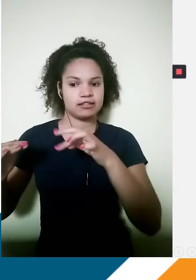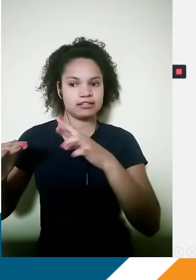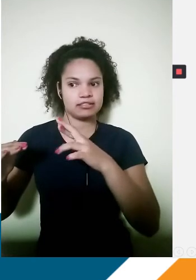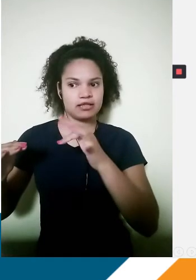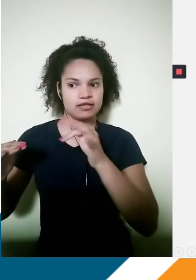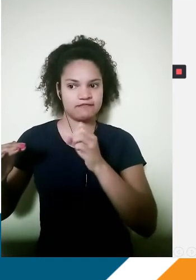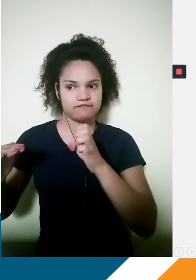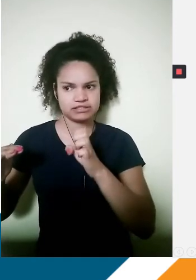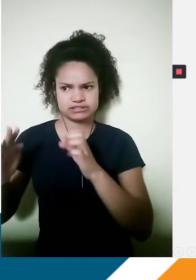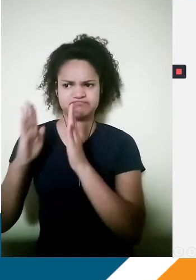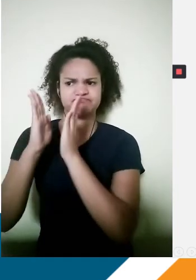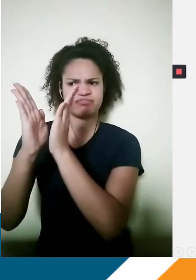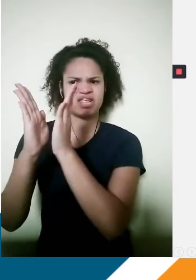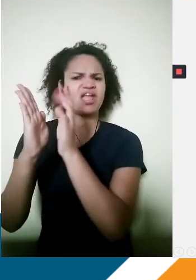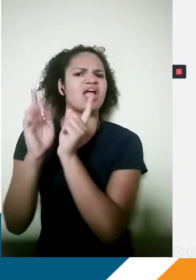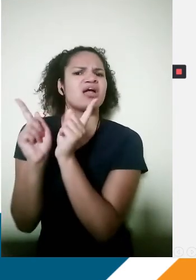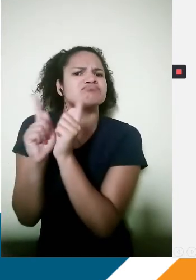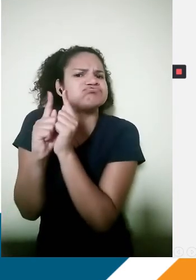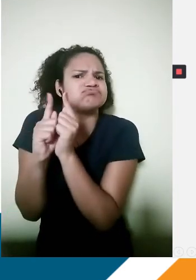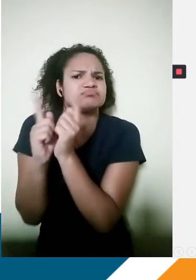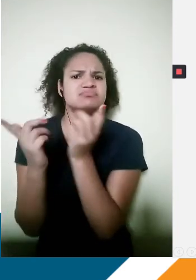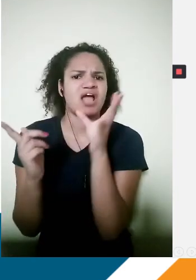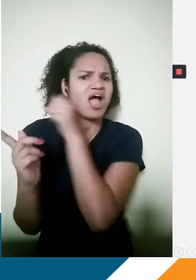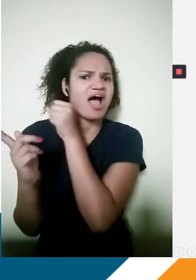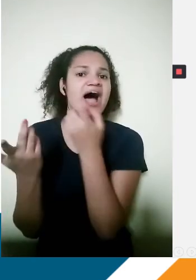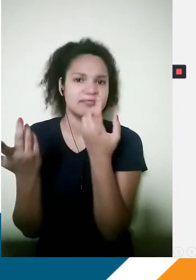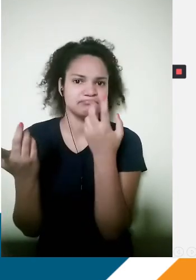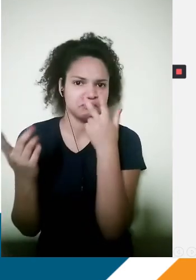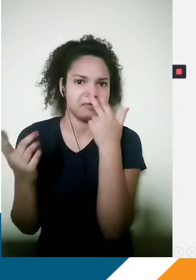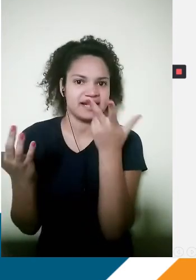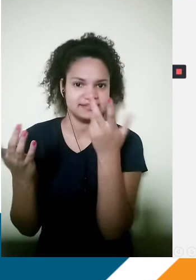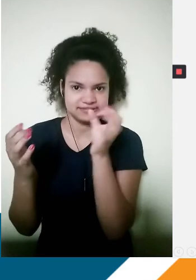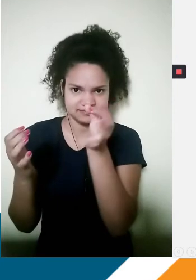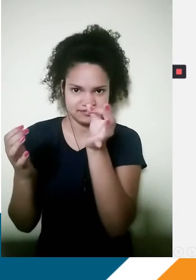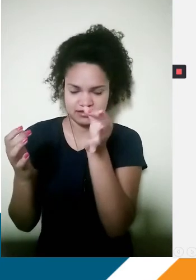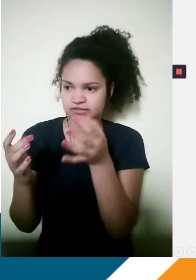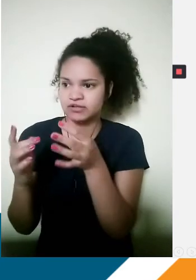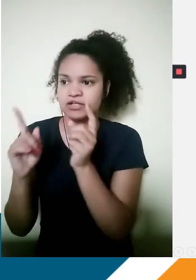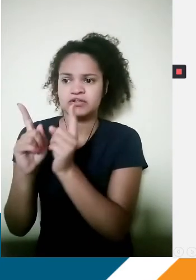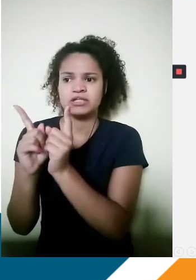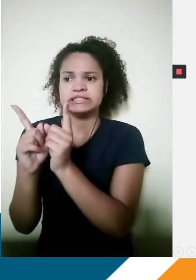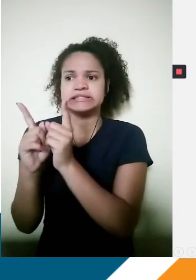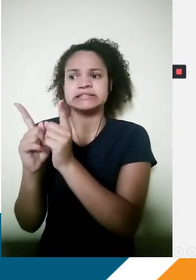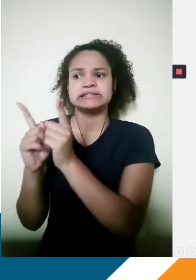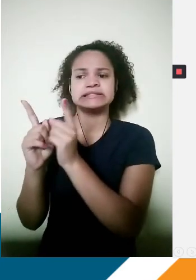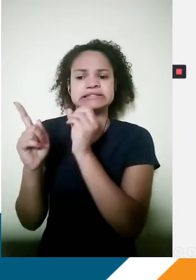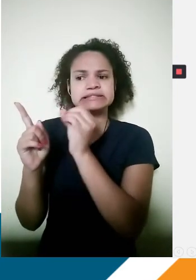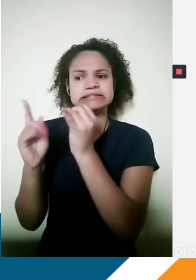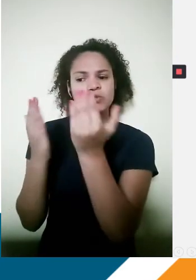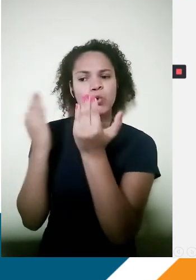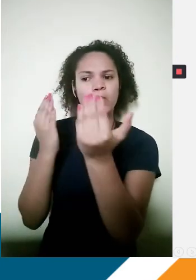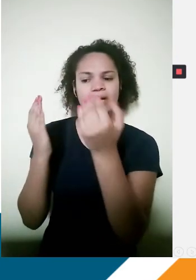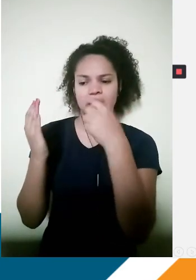conseguem perceber que é um processo bem pequeno em comparação aos processos, as etapas,